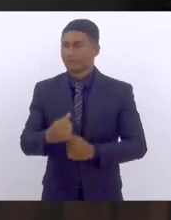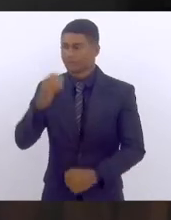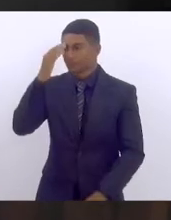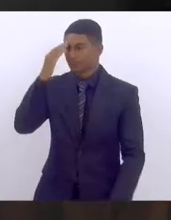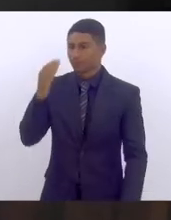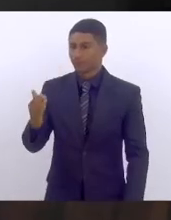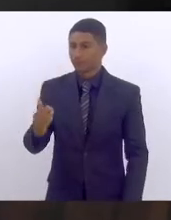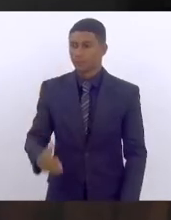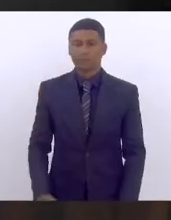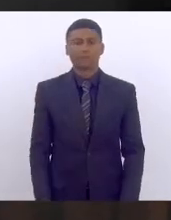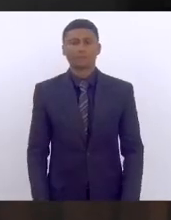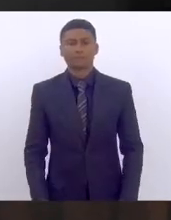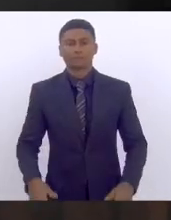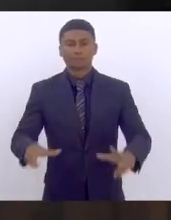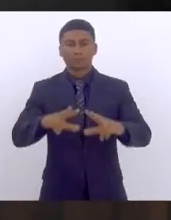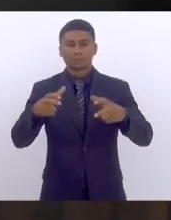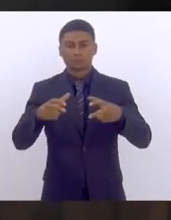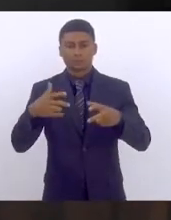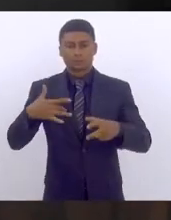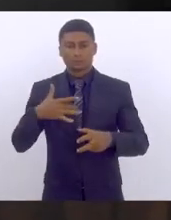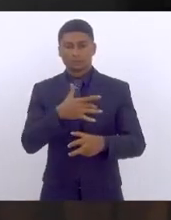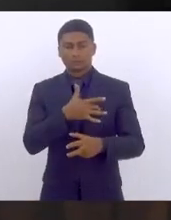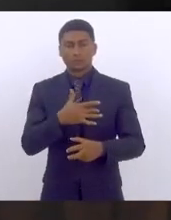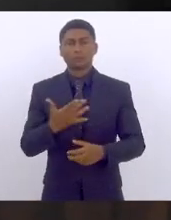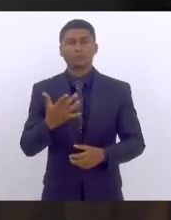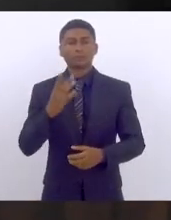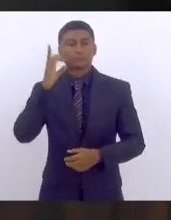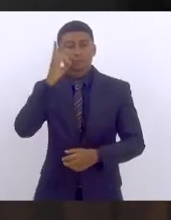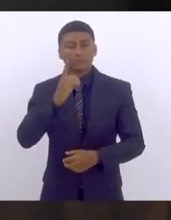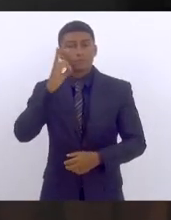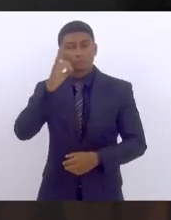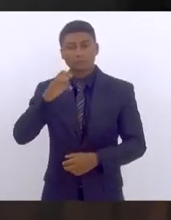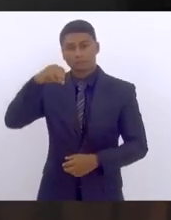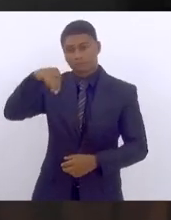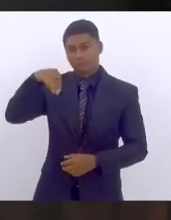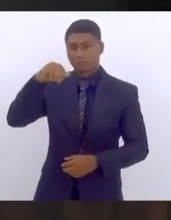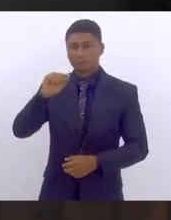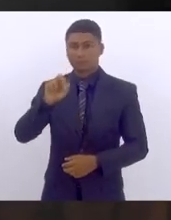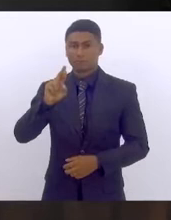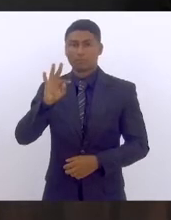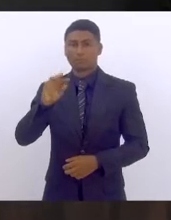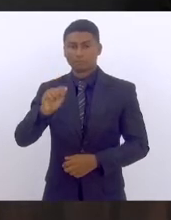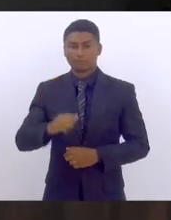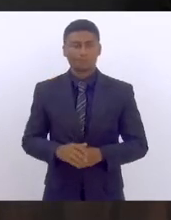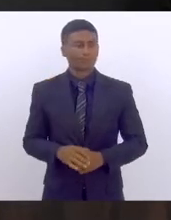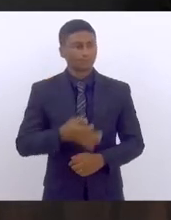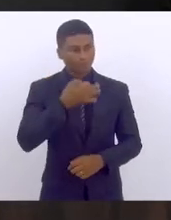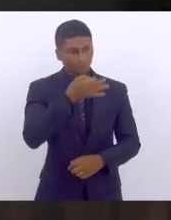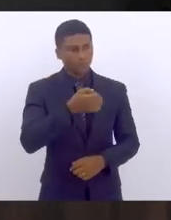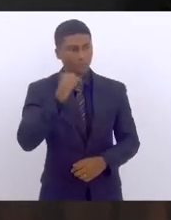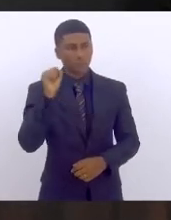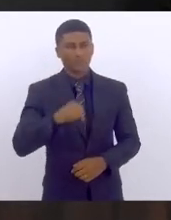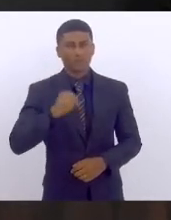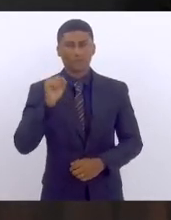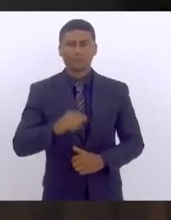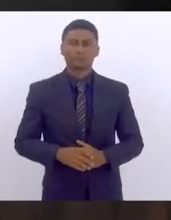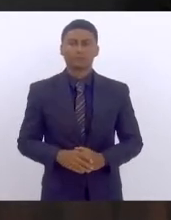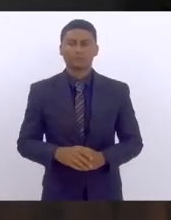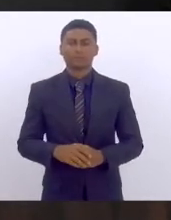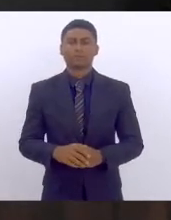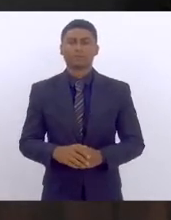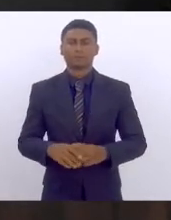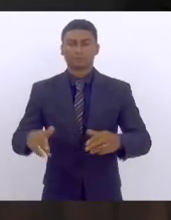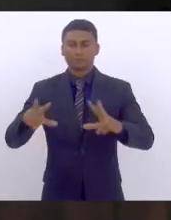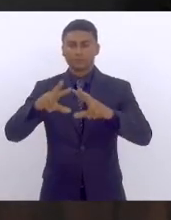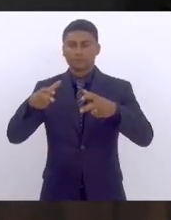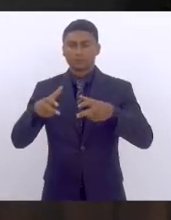Rejane. Pela Comissão de Saúde, deputada Marta Rocha. Parecer favorável. Pela Comissão